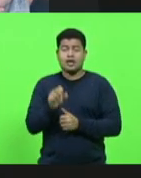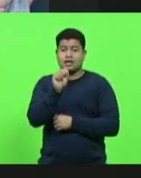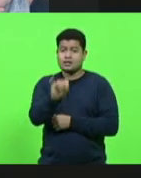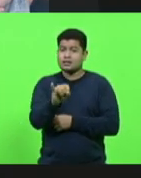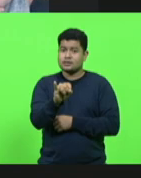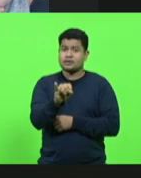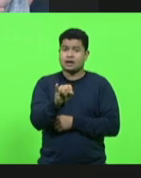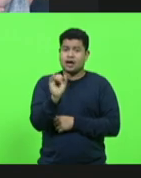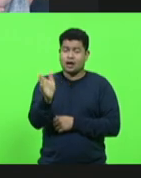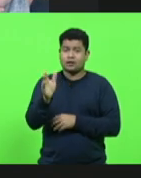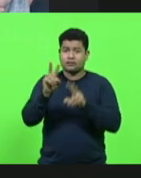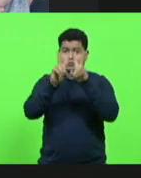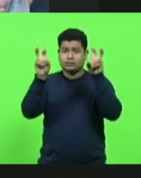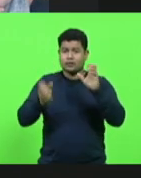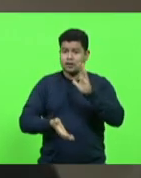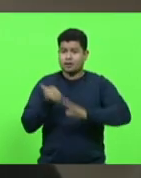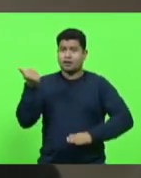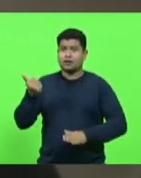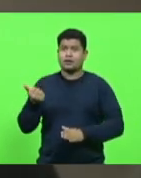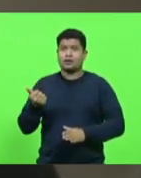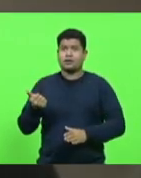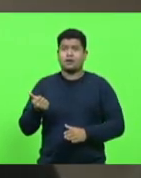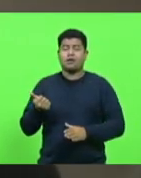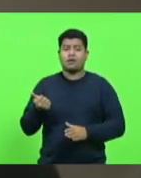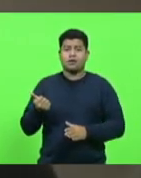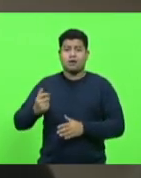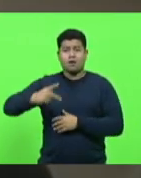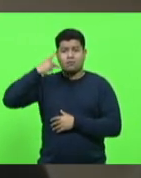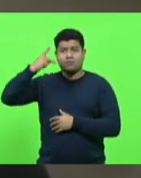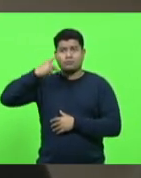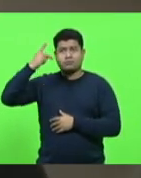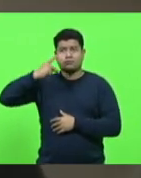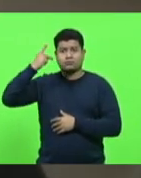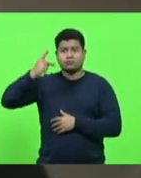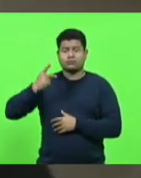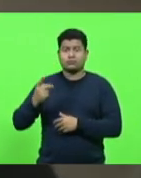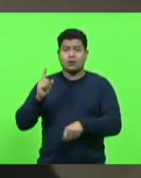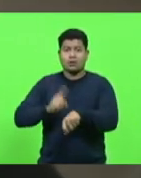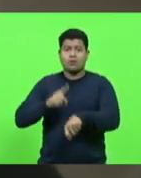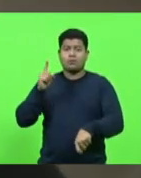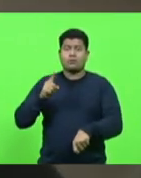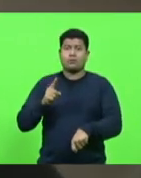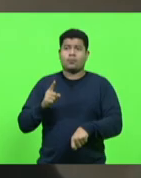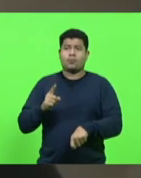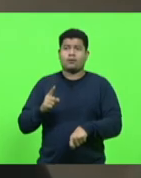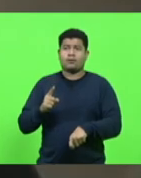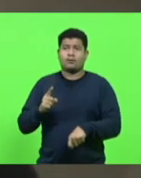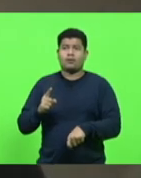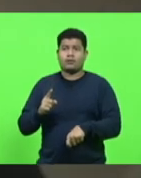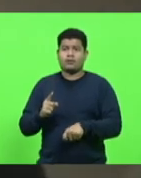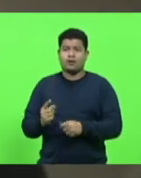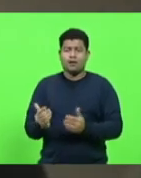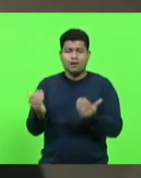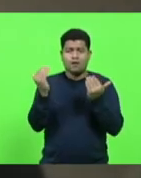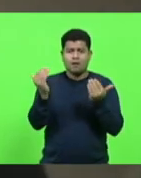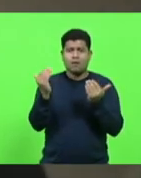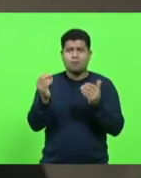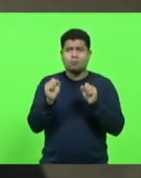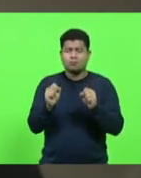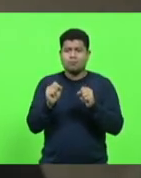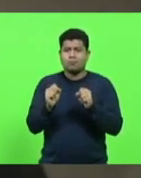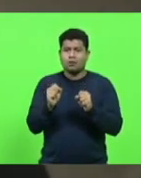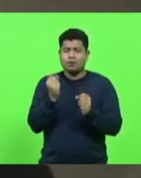Se essa matéria for retirada, qualquer parlamentar, no momento que desconfiar que pode perder